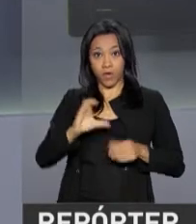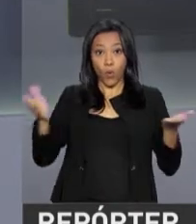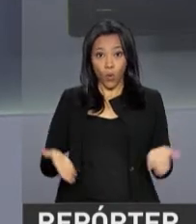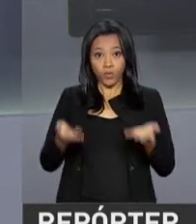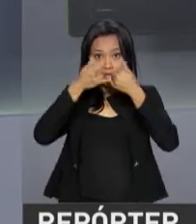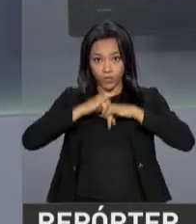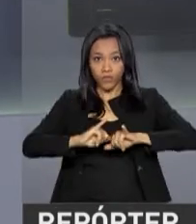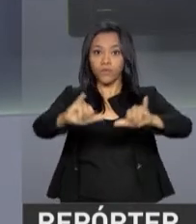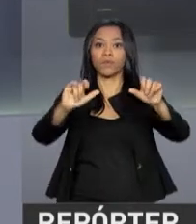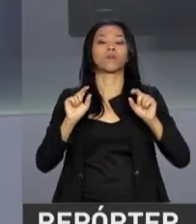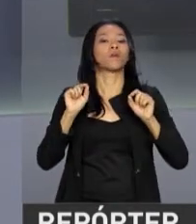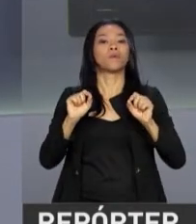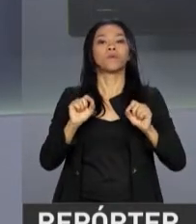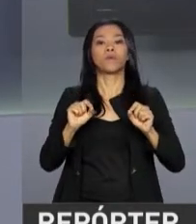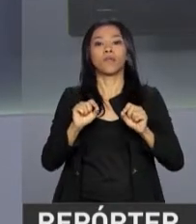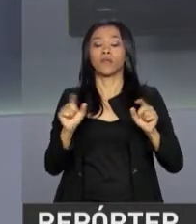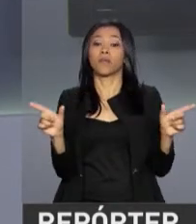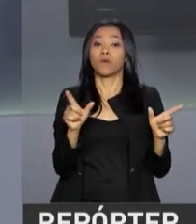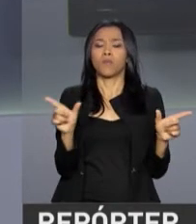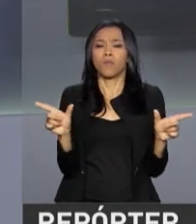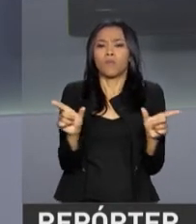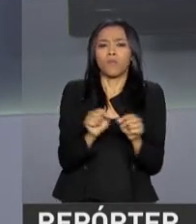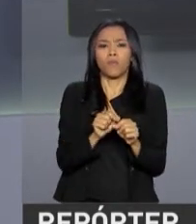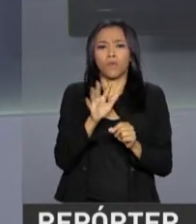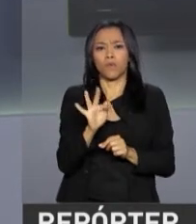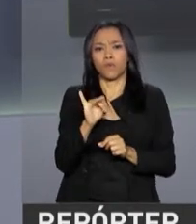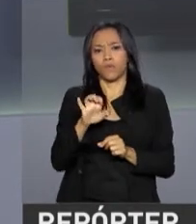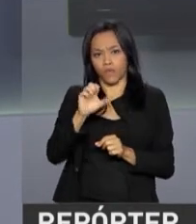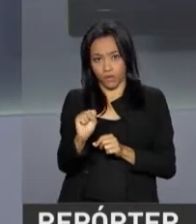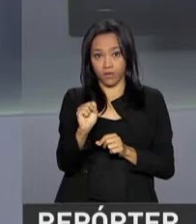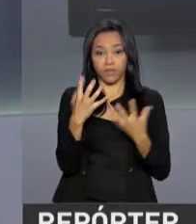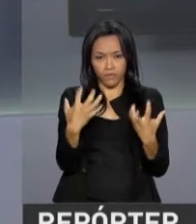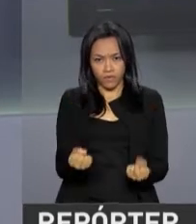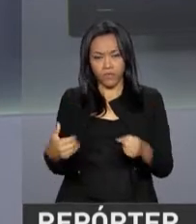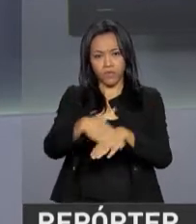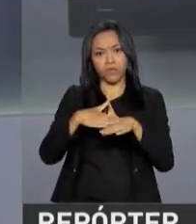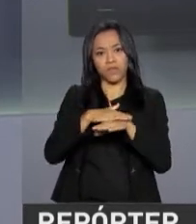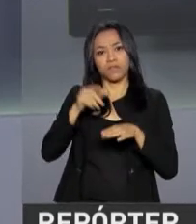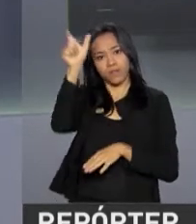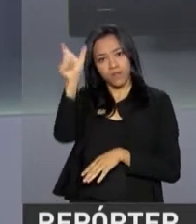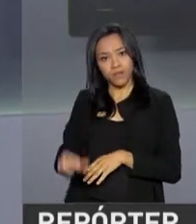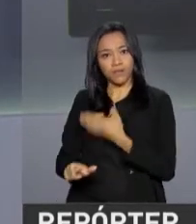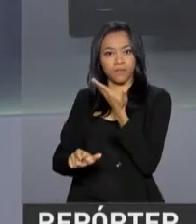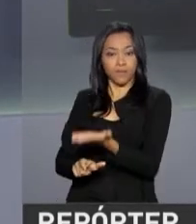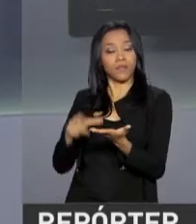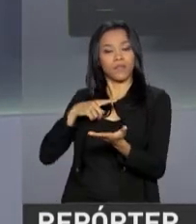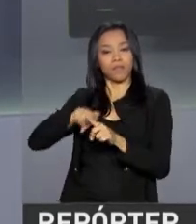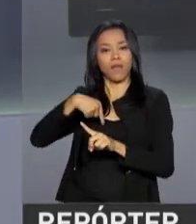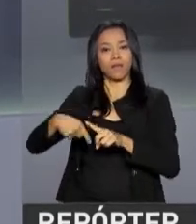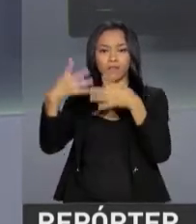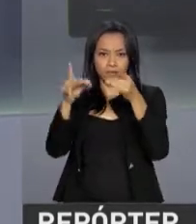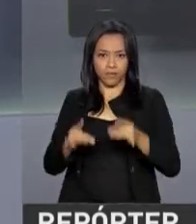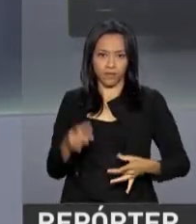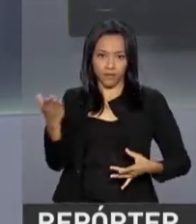das modalidades do Fundo de Financiamento Estudantil. Vamos voltar a conversar ao vivo com o repórter Cleide Lopes, que traz os detalhes